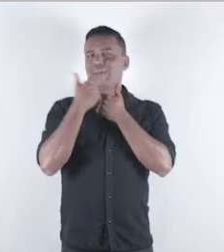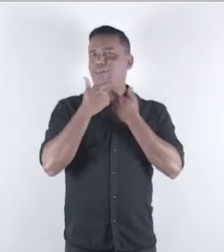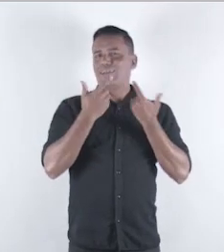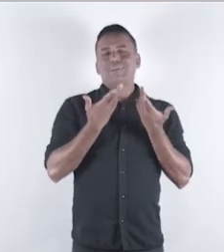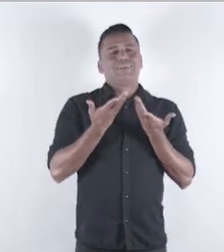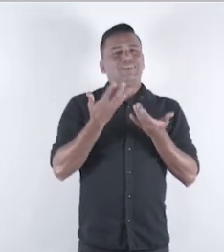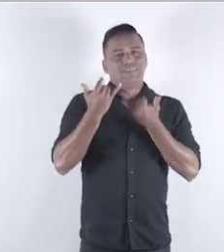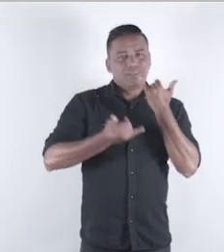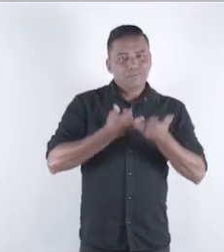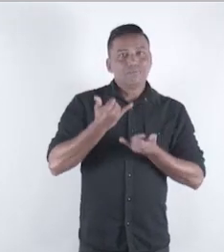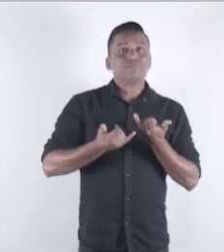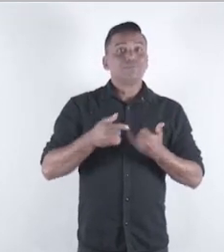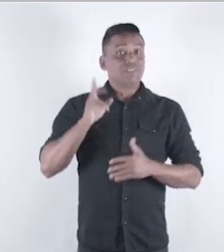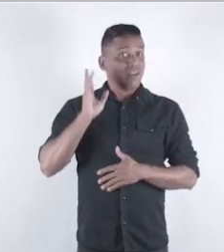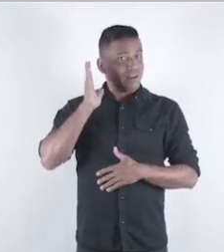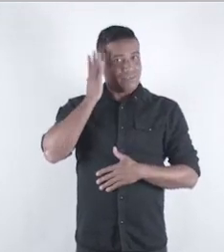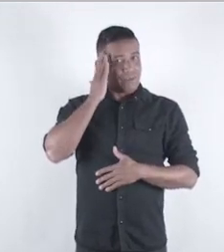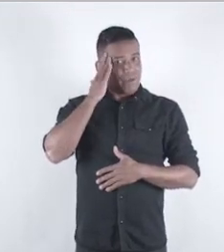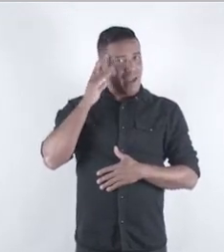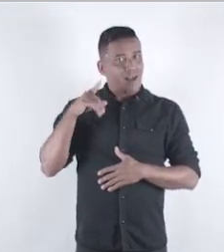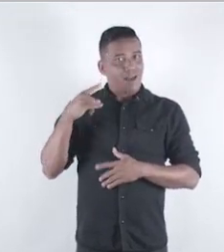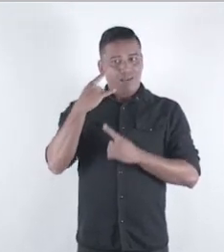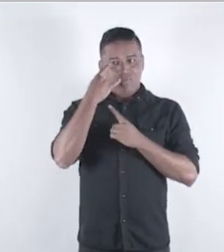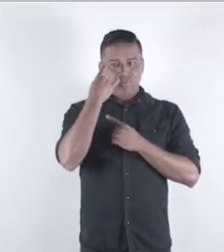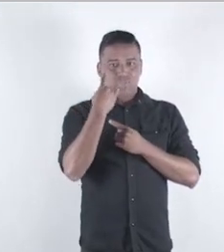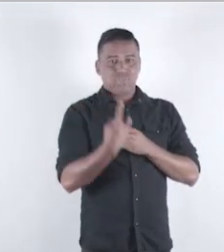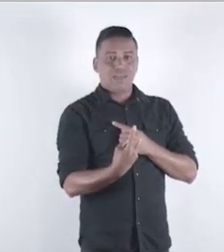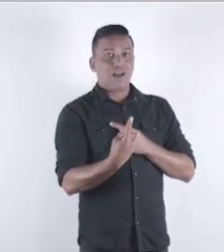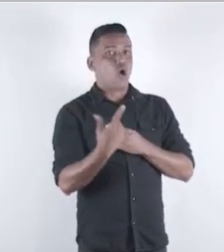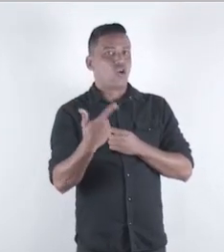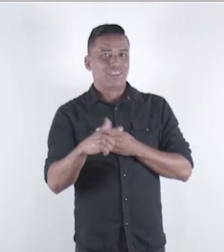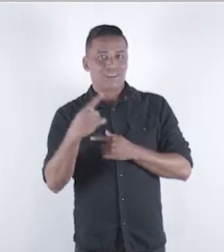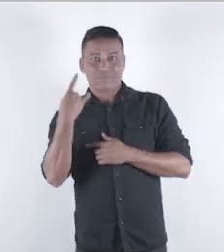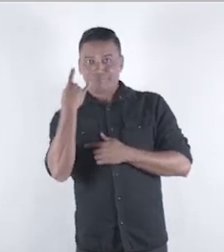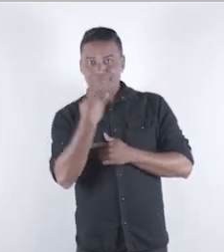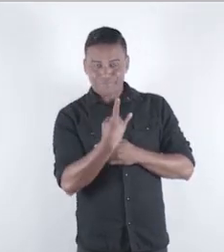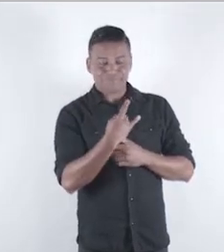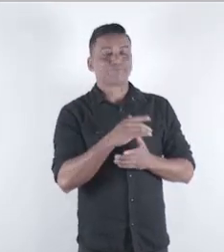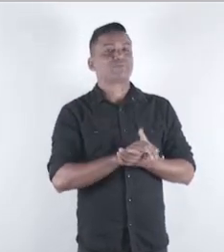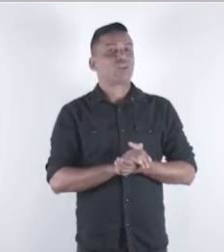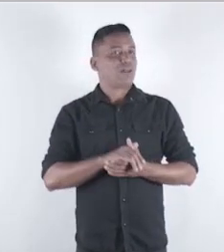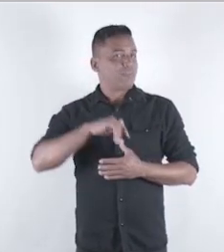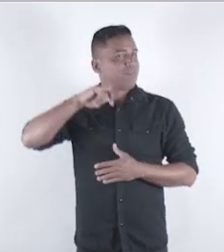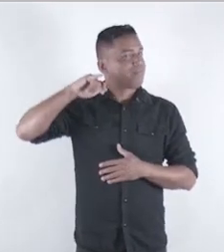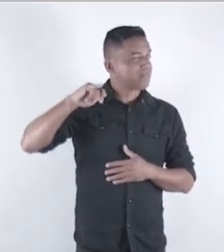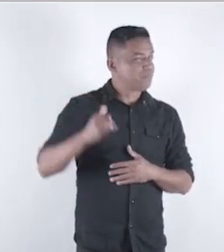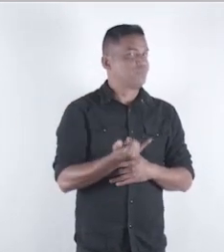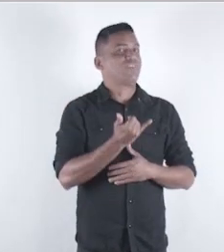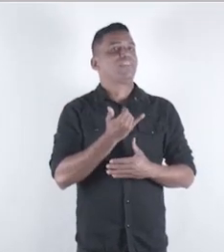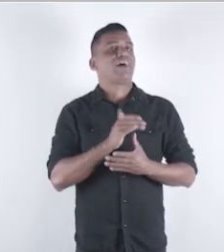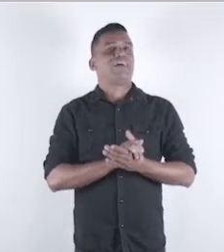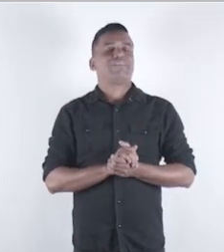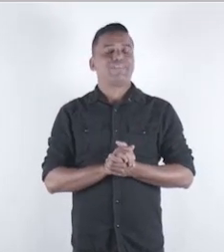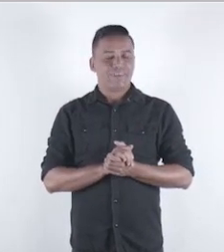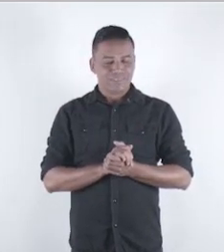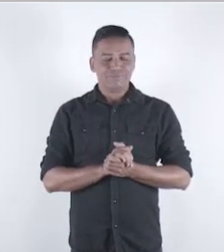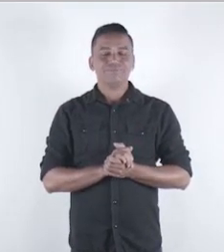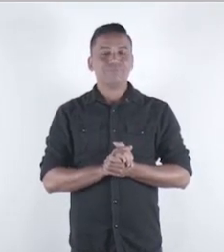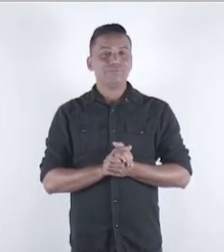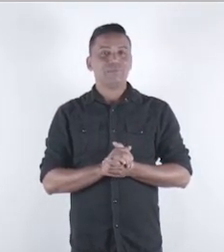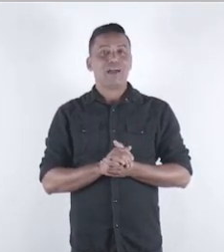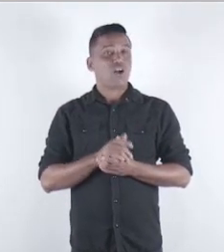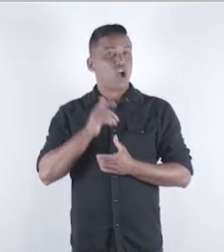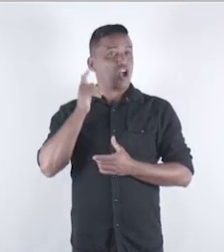ela sabia que ela exercia um fascínio, uma atração sobre a primeira. E ela se utilizava disso para